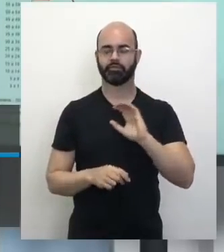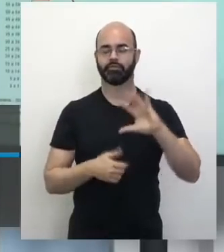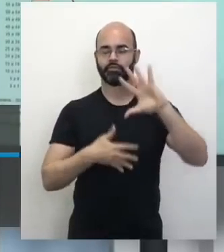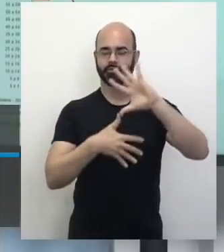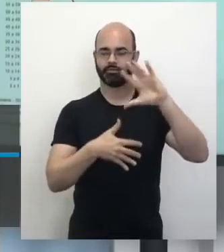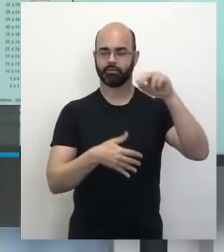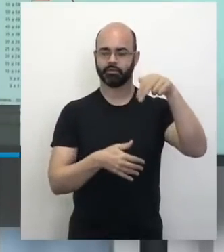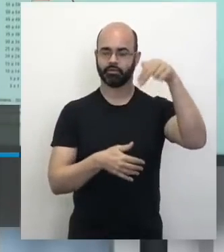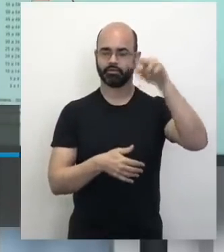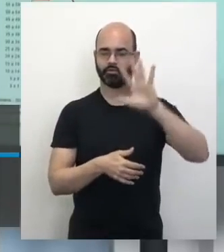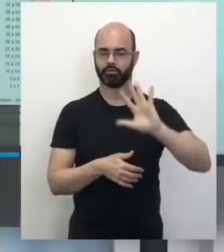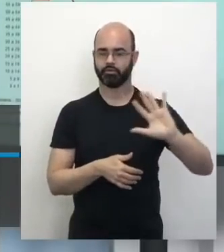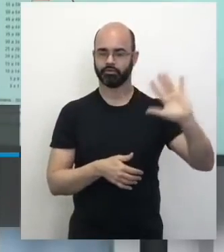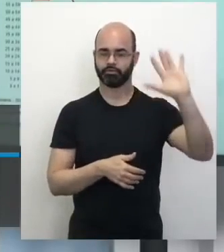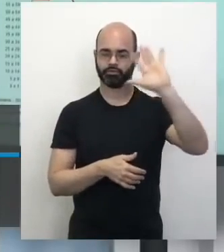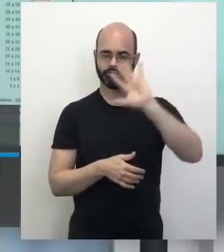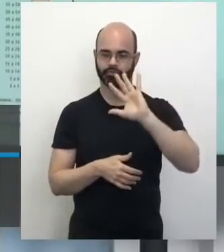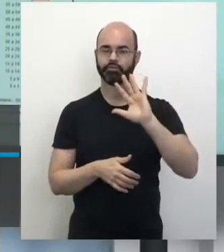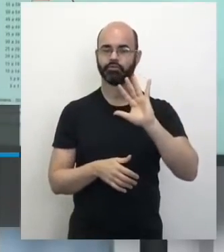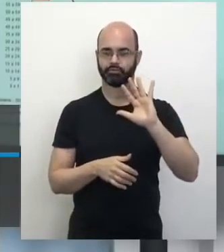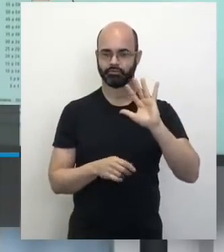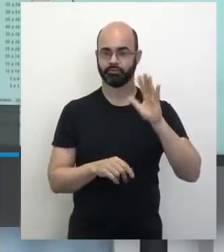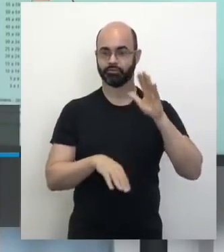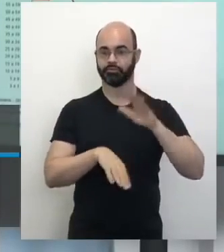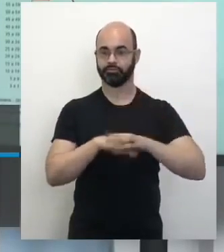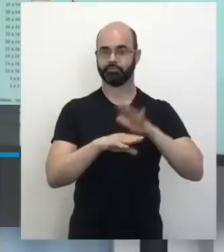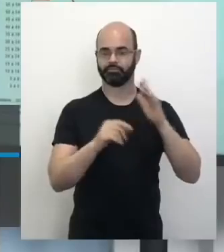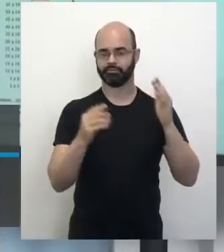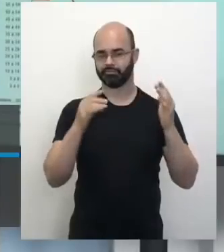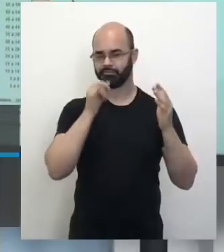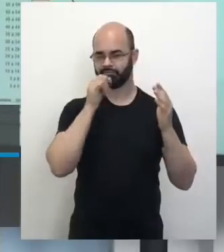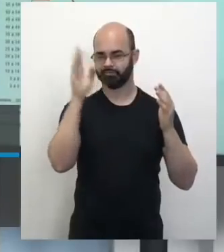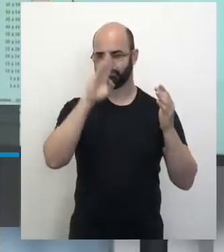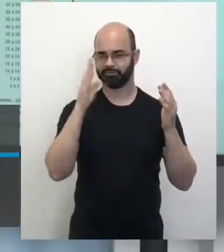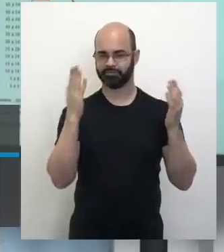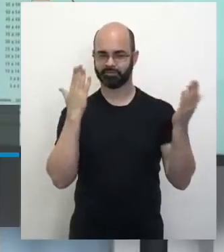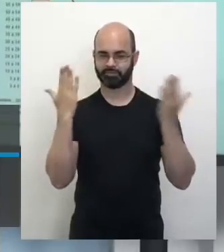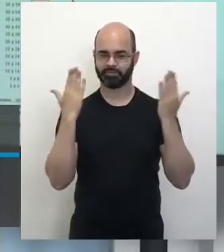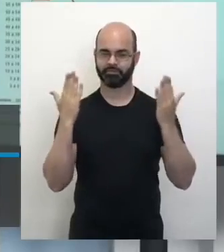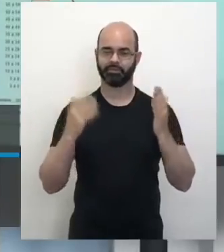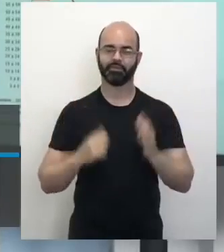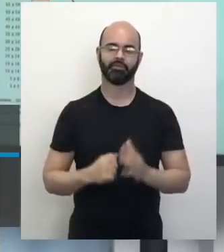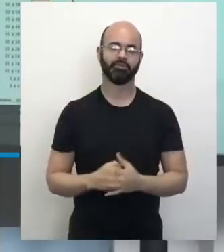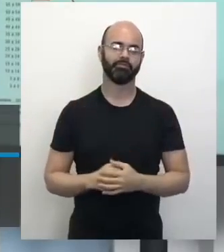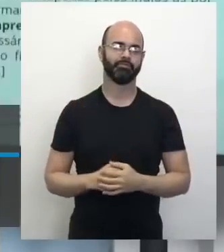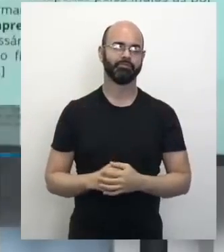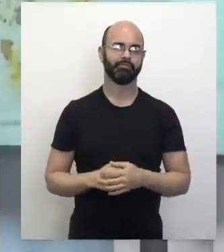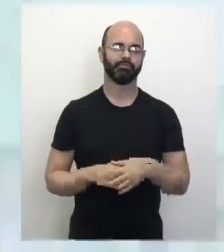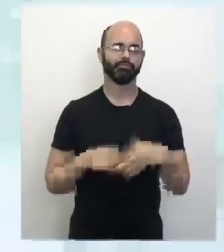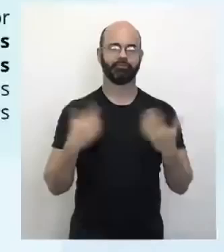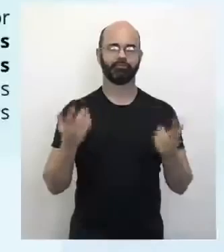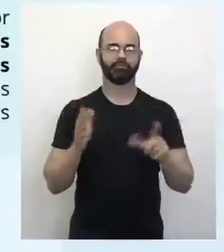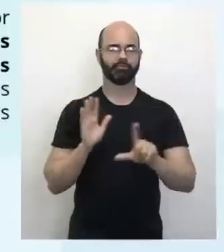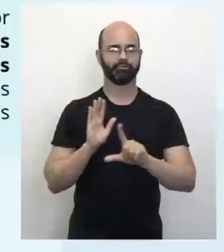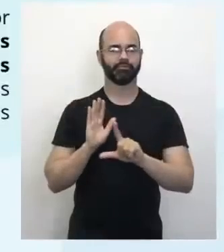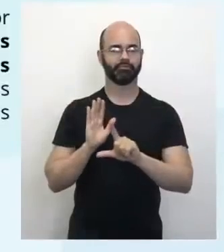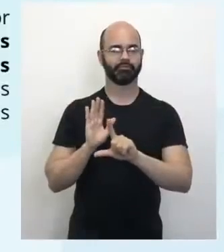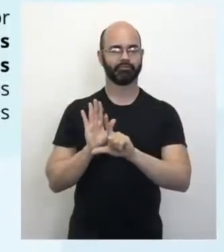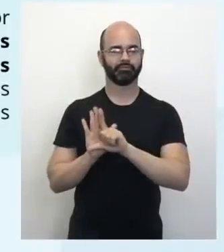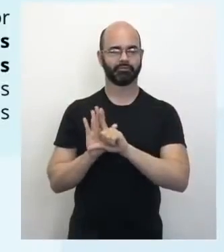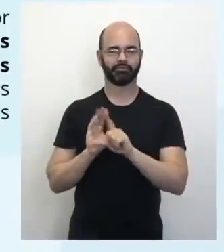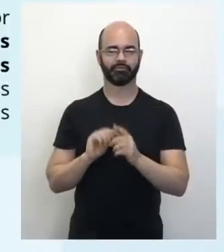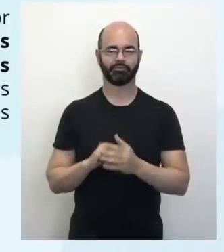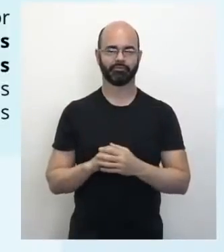se aumentando bastante em relação ao Brasil, tá certo? Vamos lá para a próxima tela, vamos ver agora leis. Né, uma delas aí é